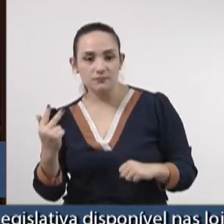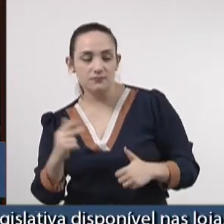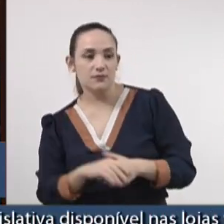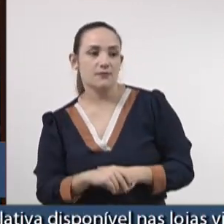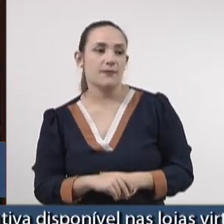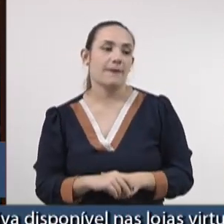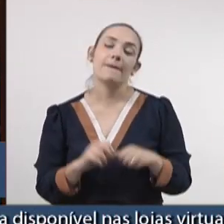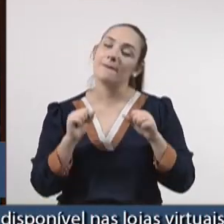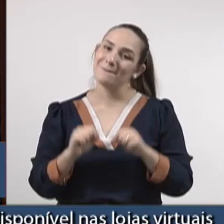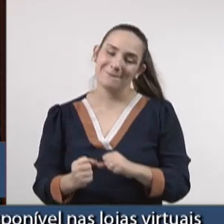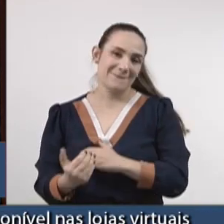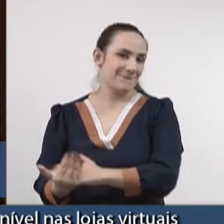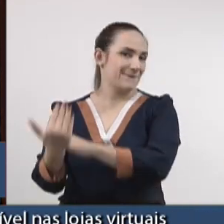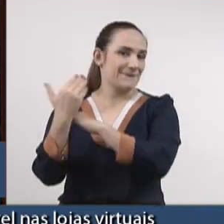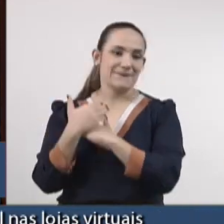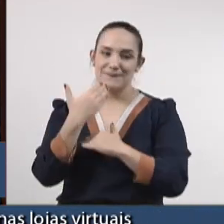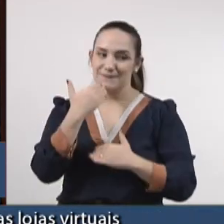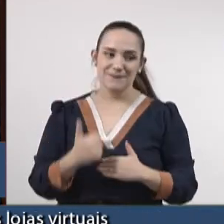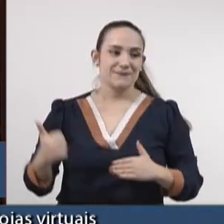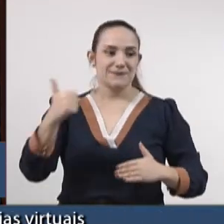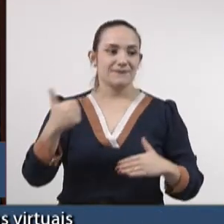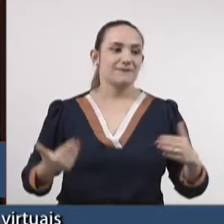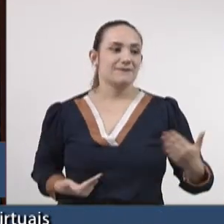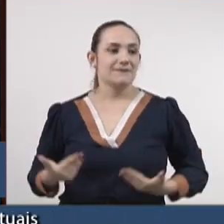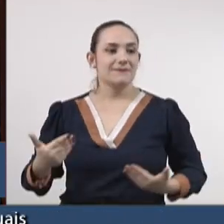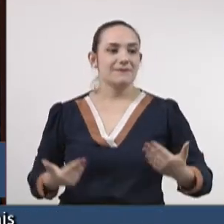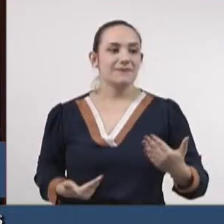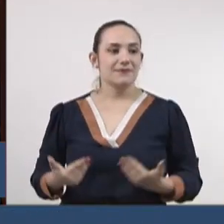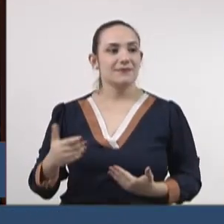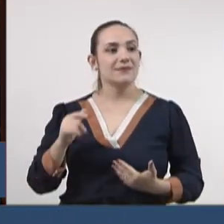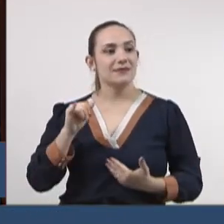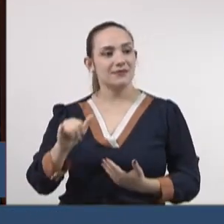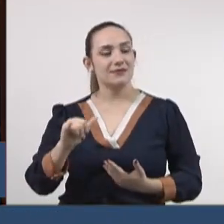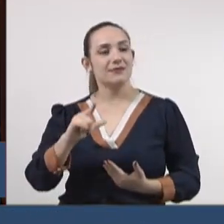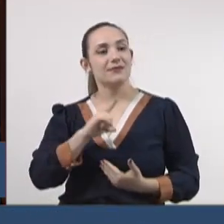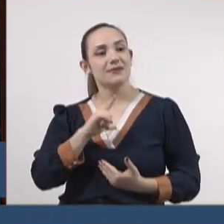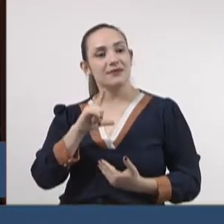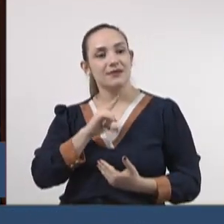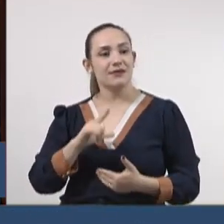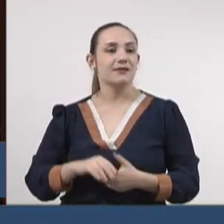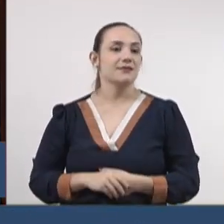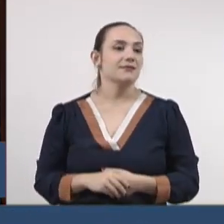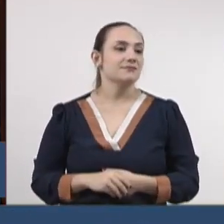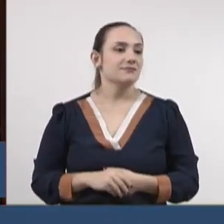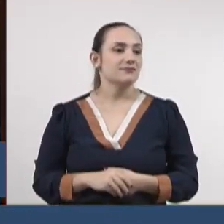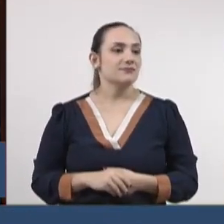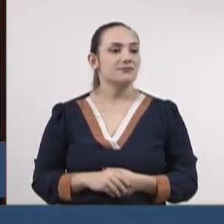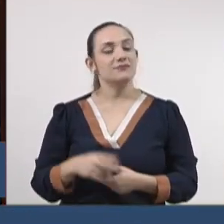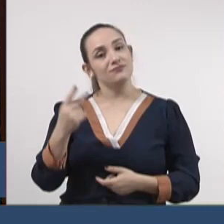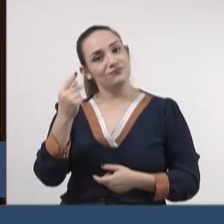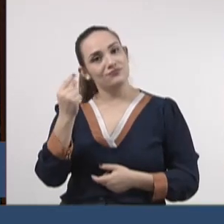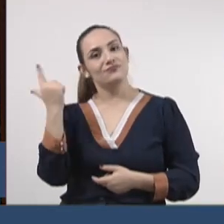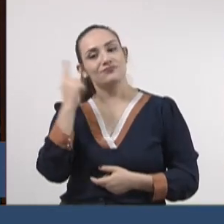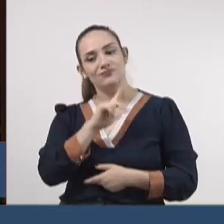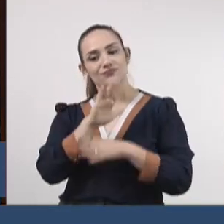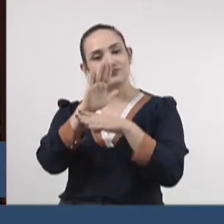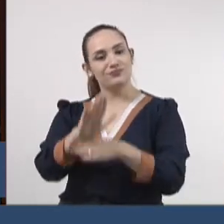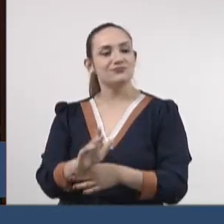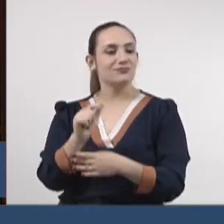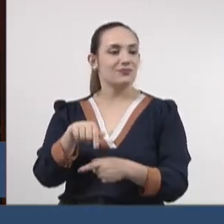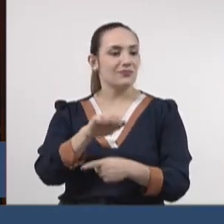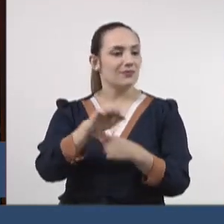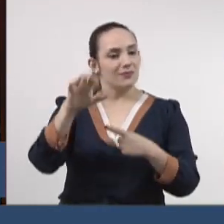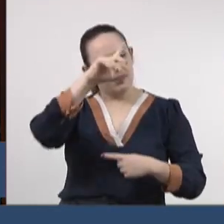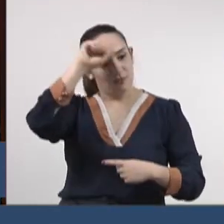poderiam ser melhor atendidos se esses recursos senhor presidente teriam ficado aqui